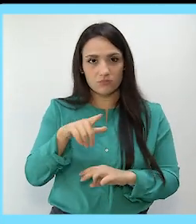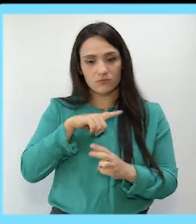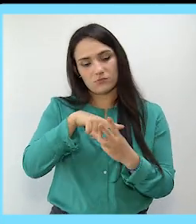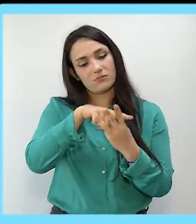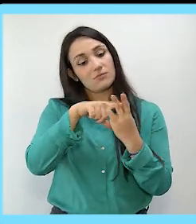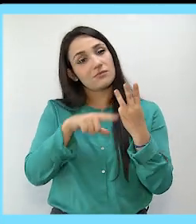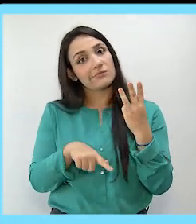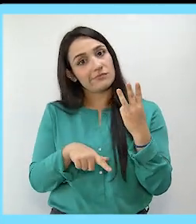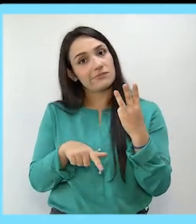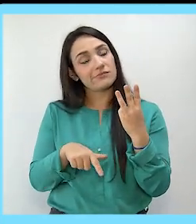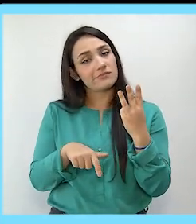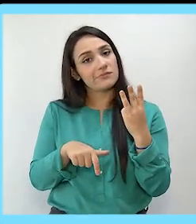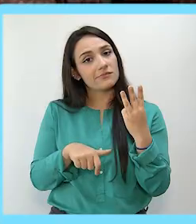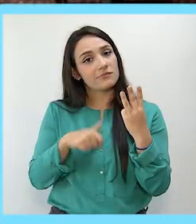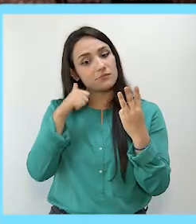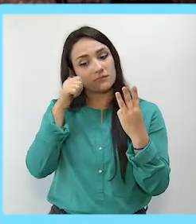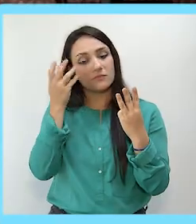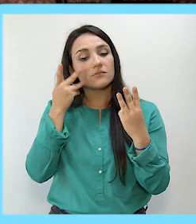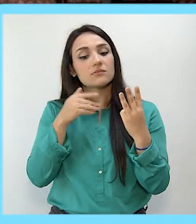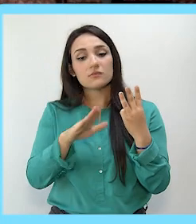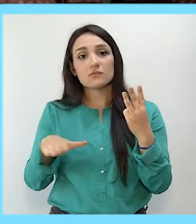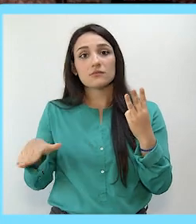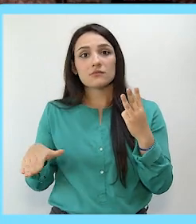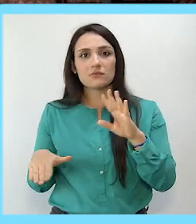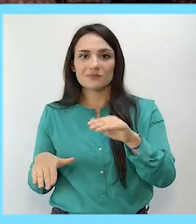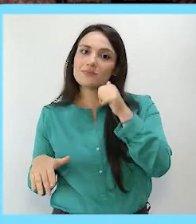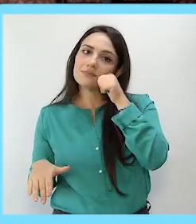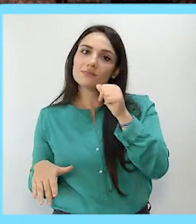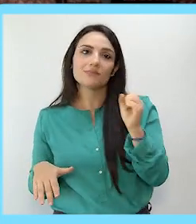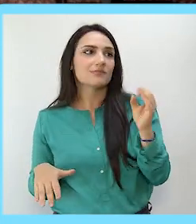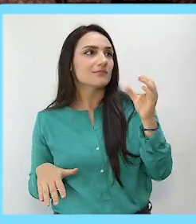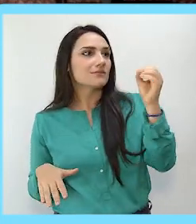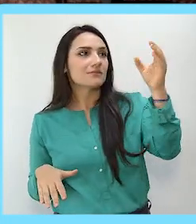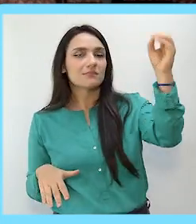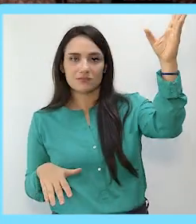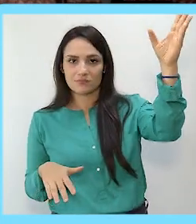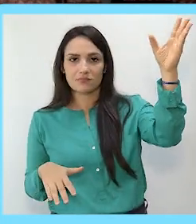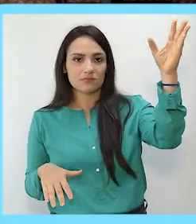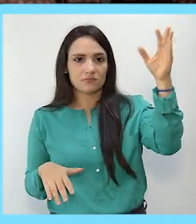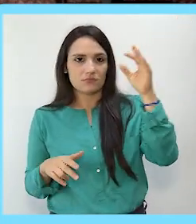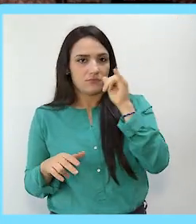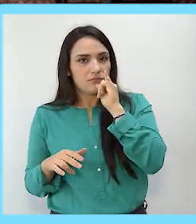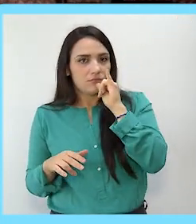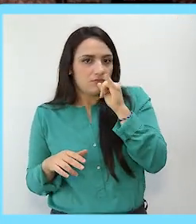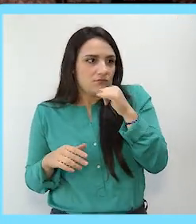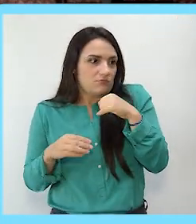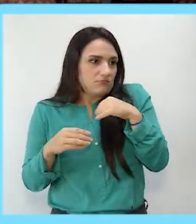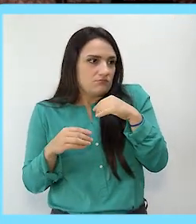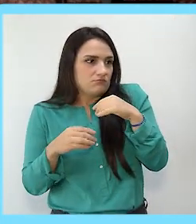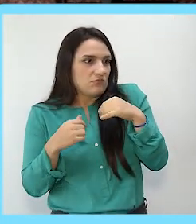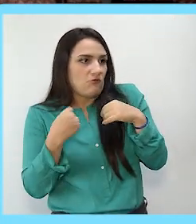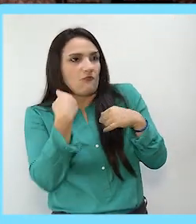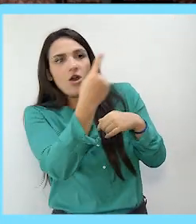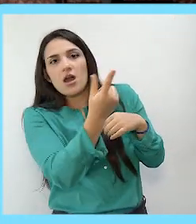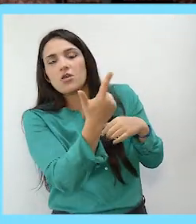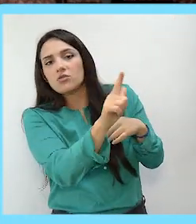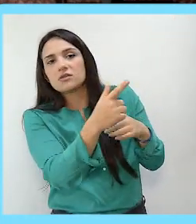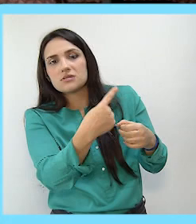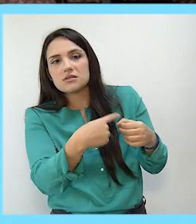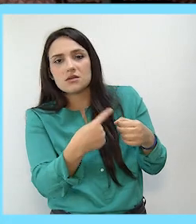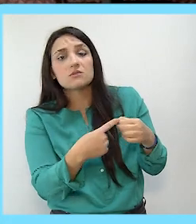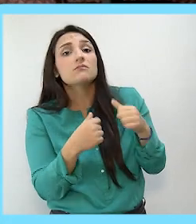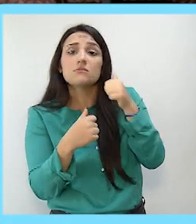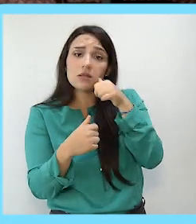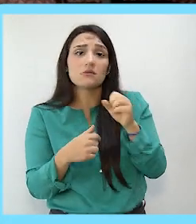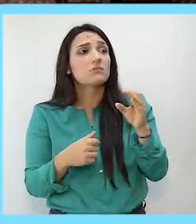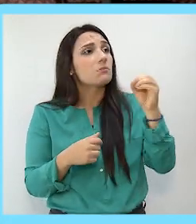que a mãe tinha saído para viajar, né? Porque lá era muito comum isso, elas vão para outras cidades próximas, e as crianças